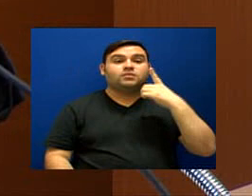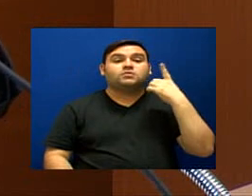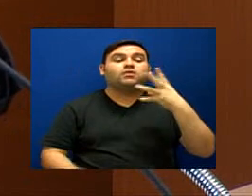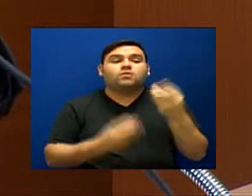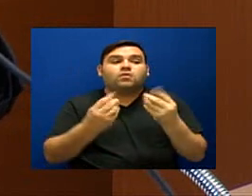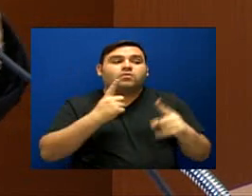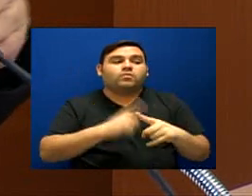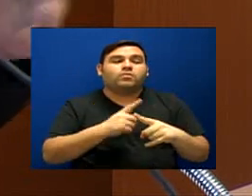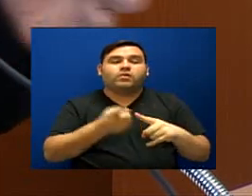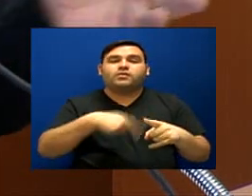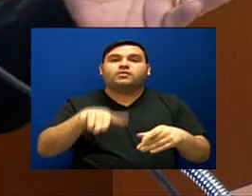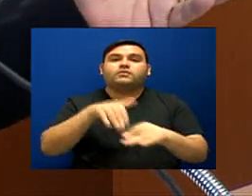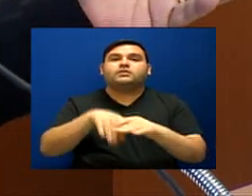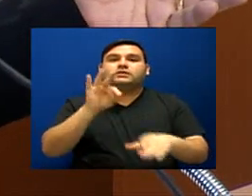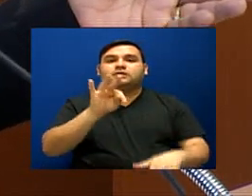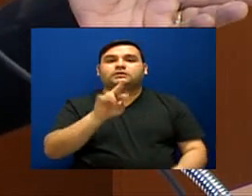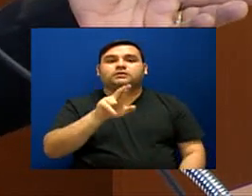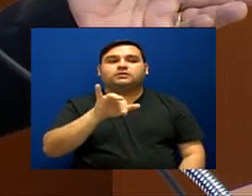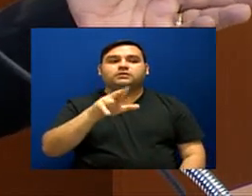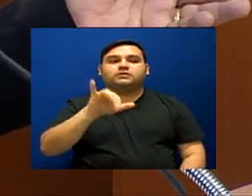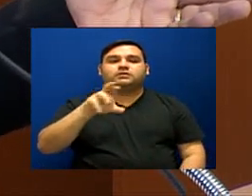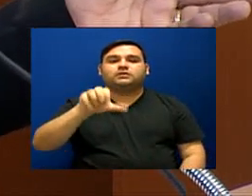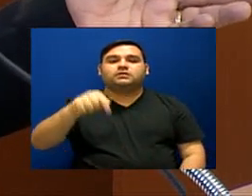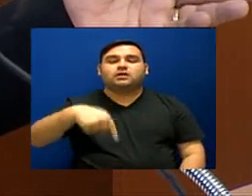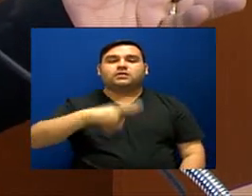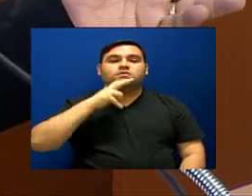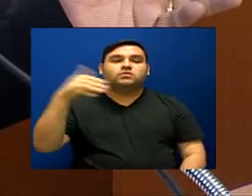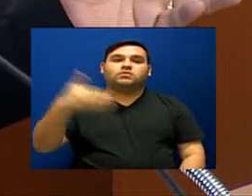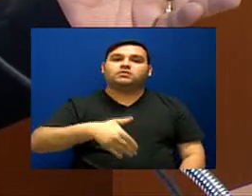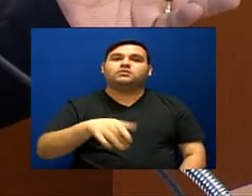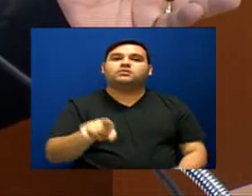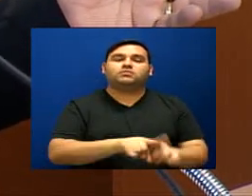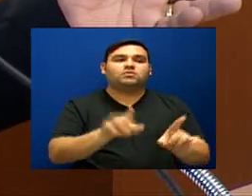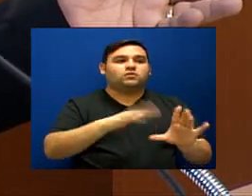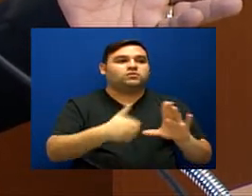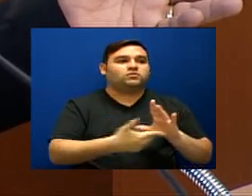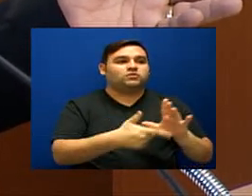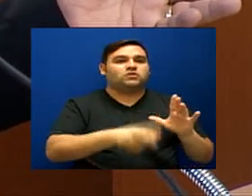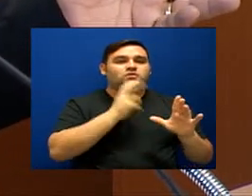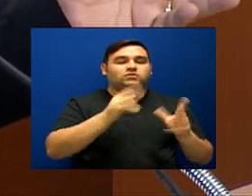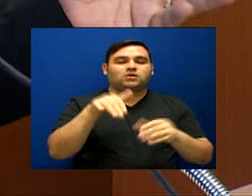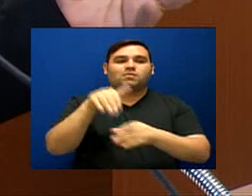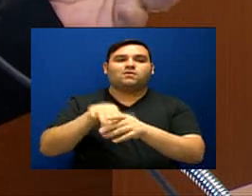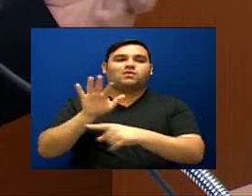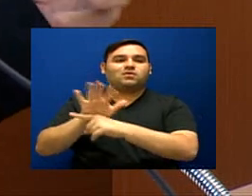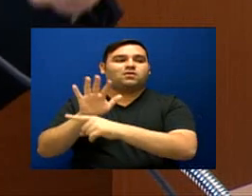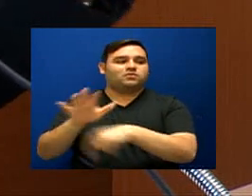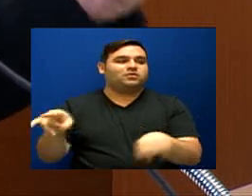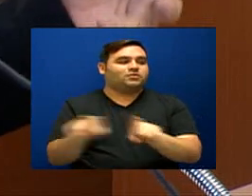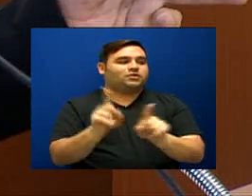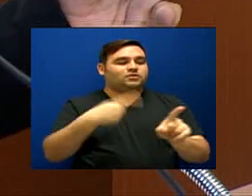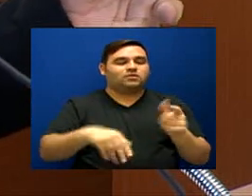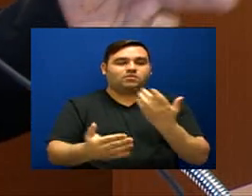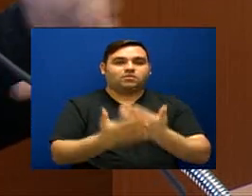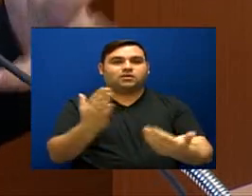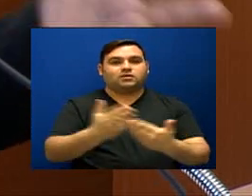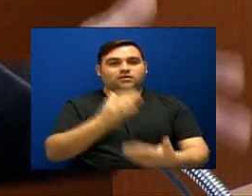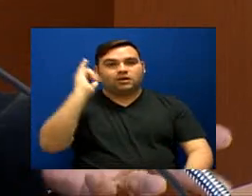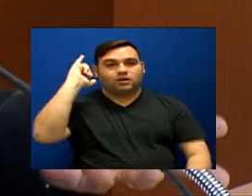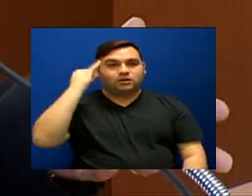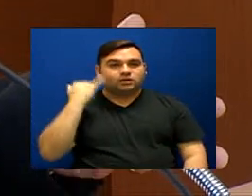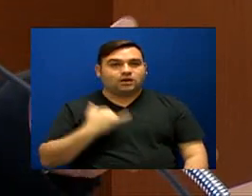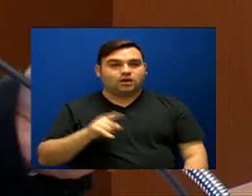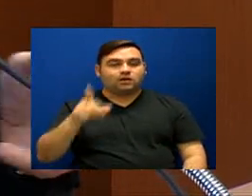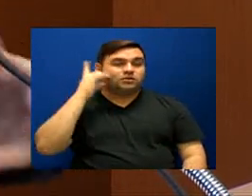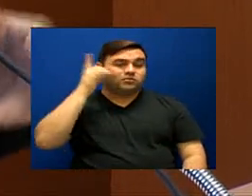porque ninguém votou. Tiririca nunca mais pôs o pé em Sorocaba e levou todos os votos aqui de Sorocaba. Nós perdemos Yara Bernardi